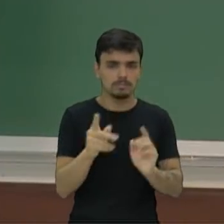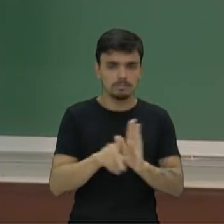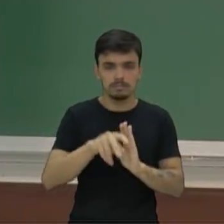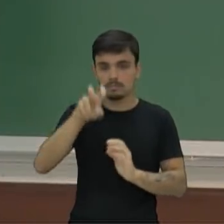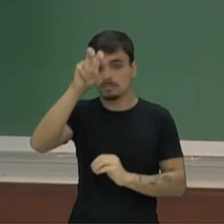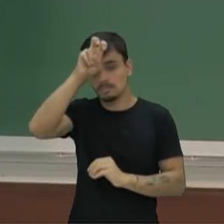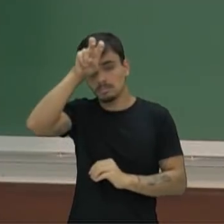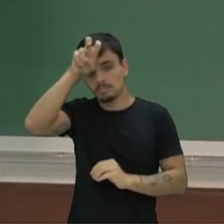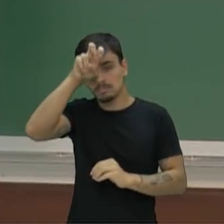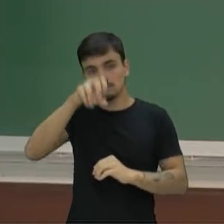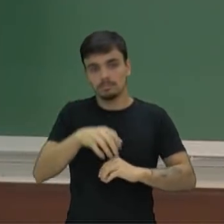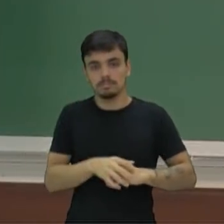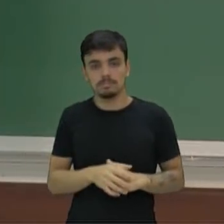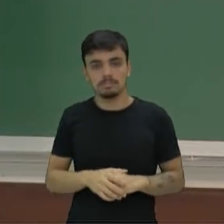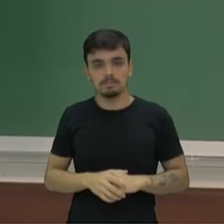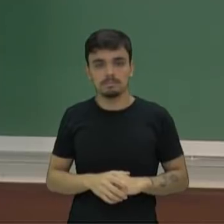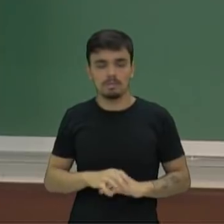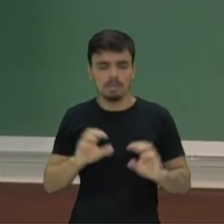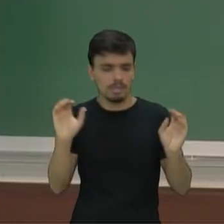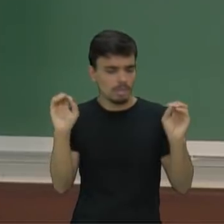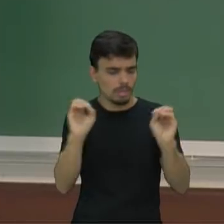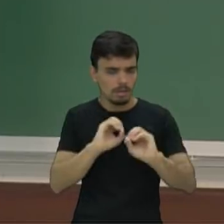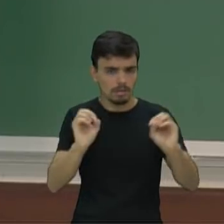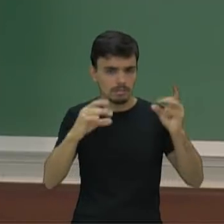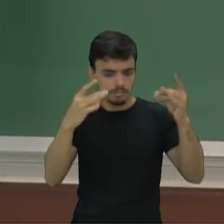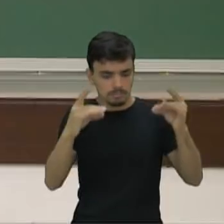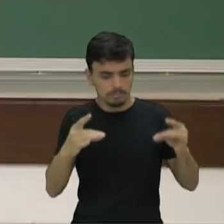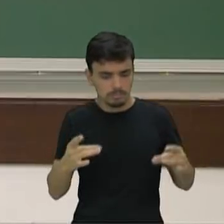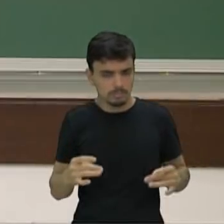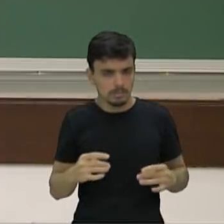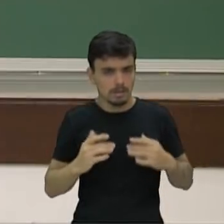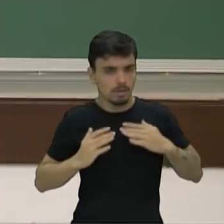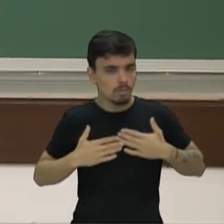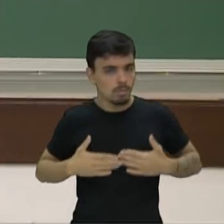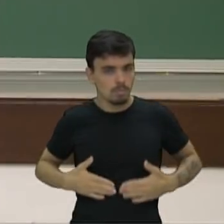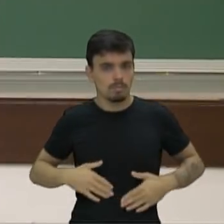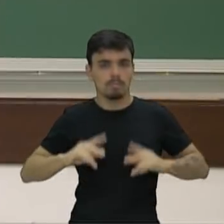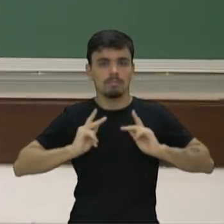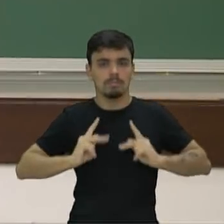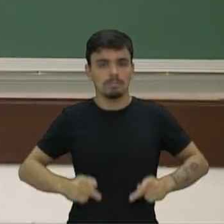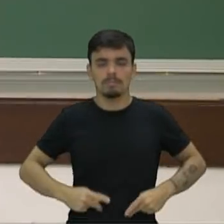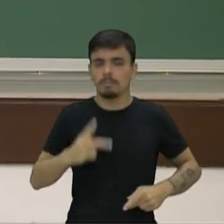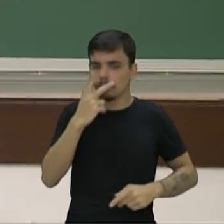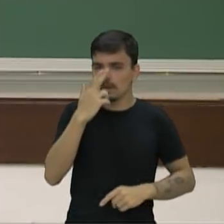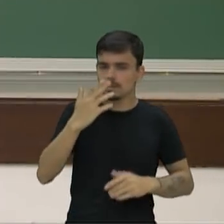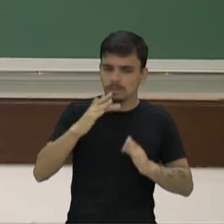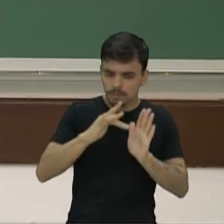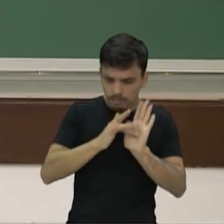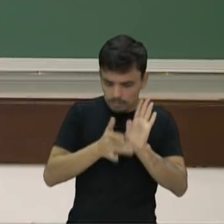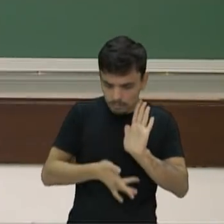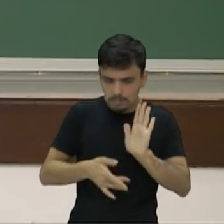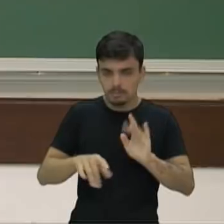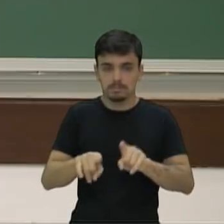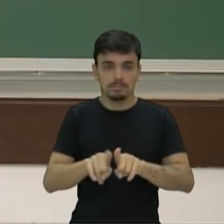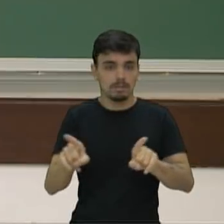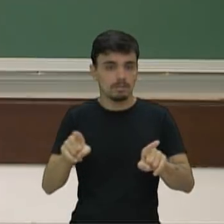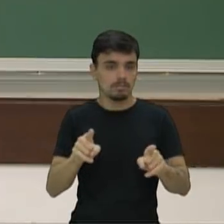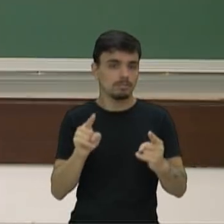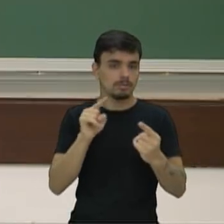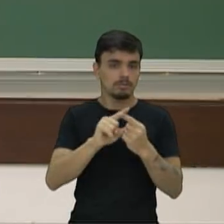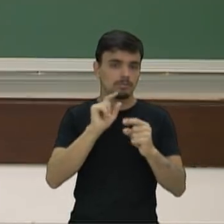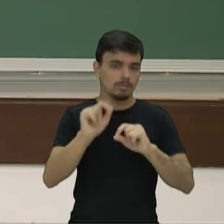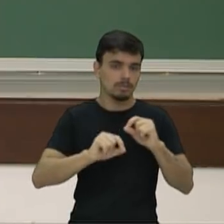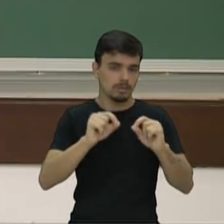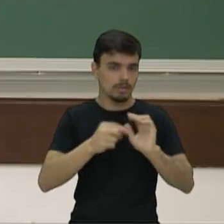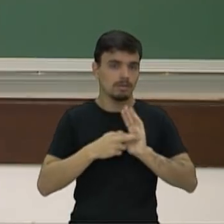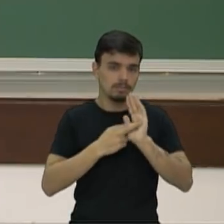faraó, nenhum detalhe do corpo humano dele. Parece que são partes lisas. Até porque a função mesmo era representar o